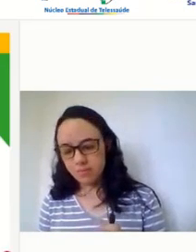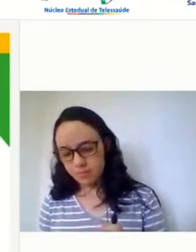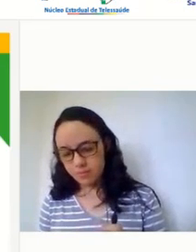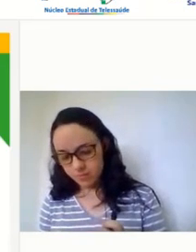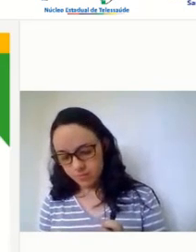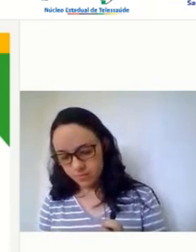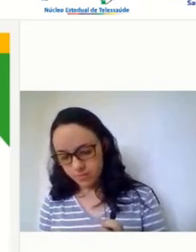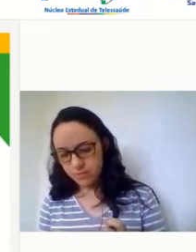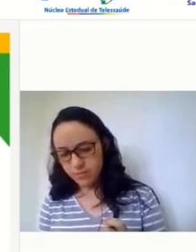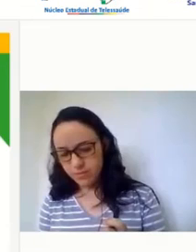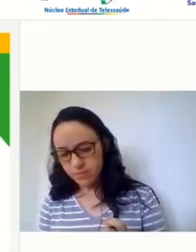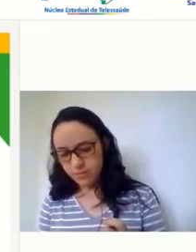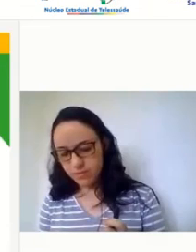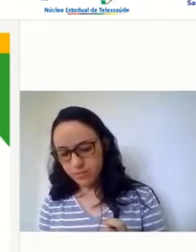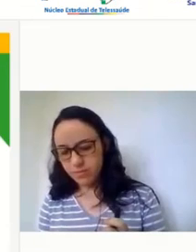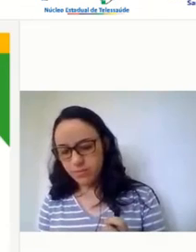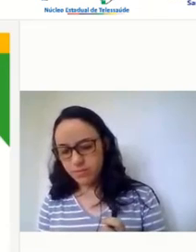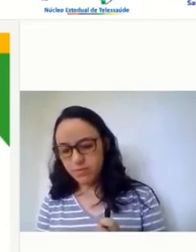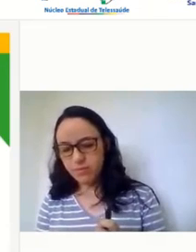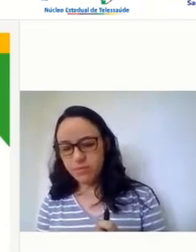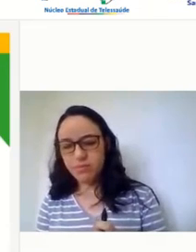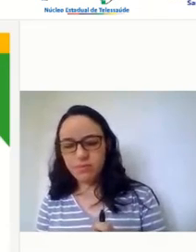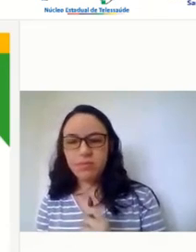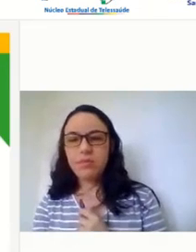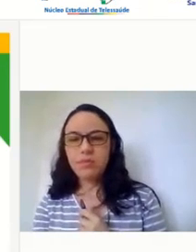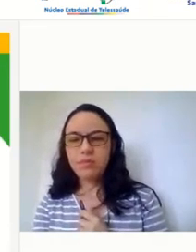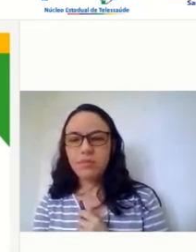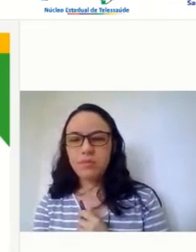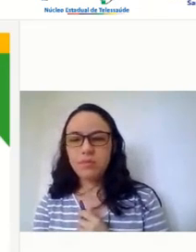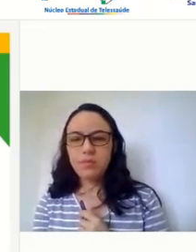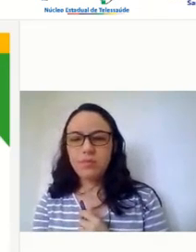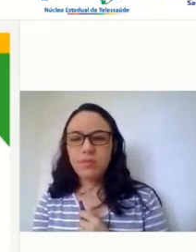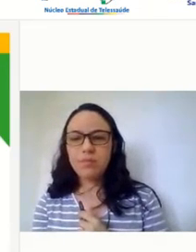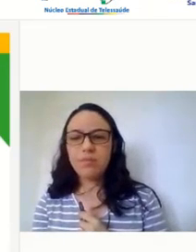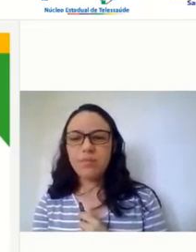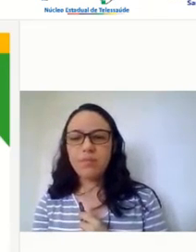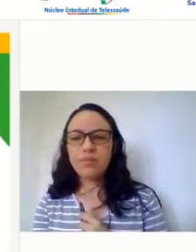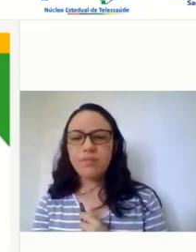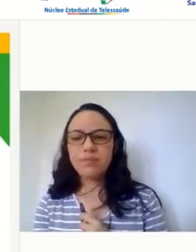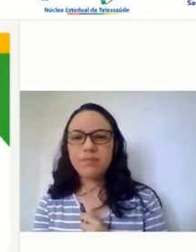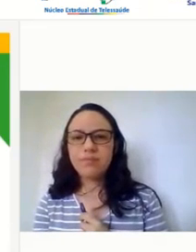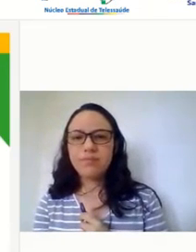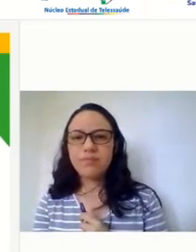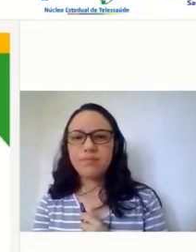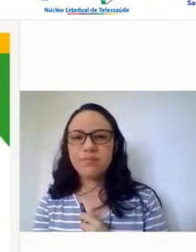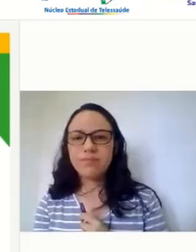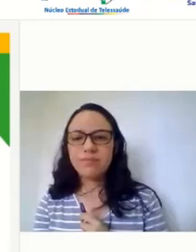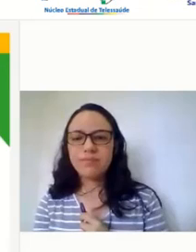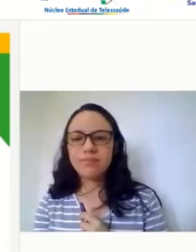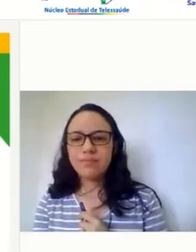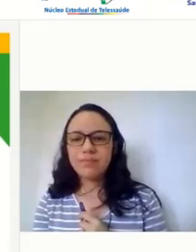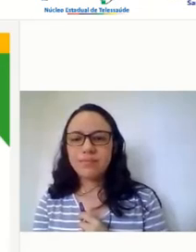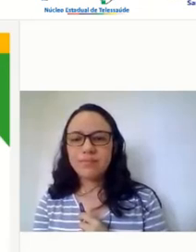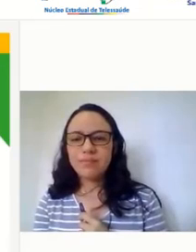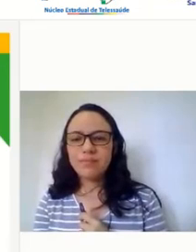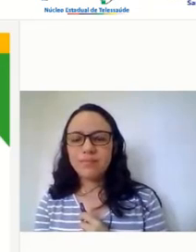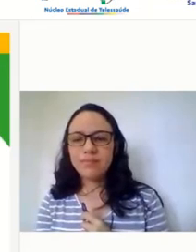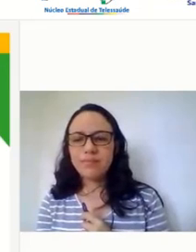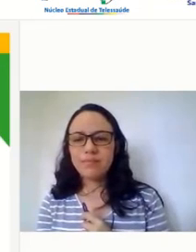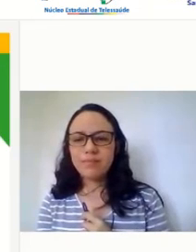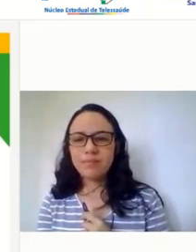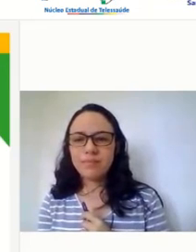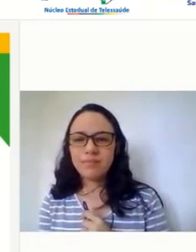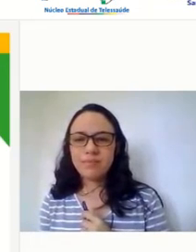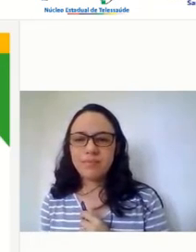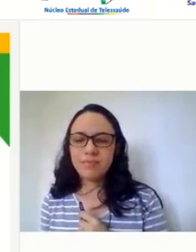agora em 2018 o primeiro alerta foi na cidade de ohanashi né tem que estudar o